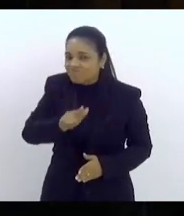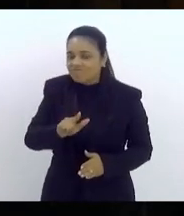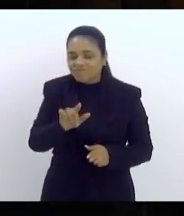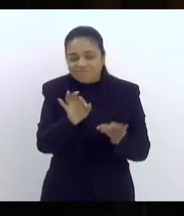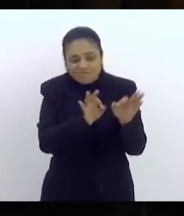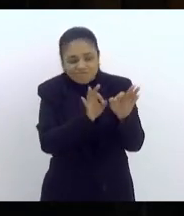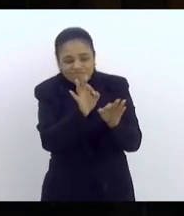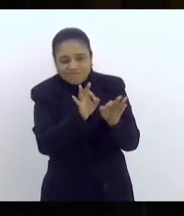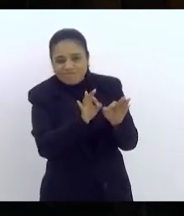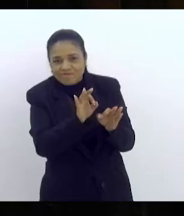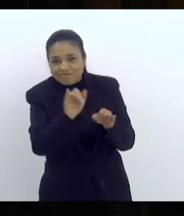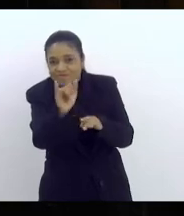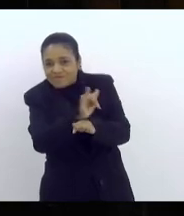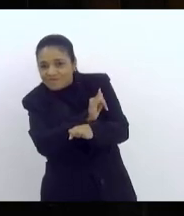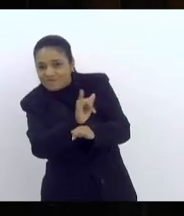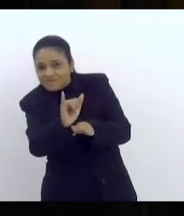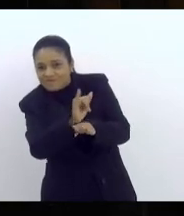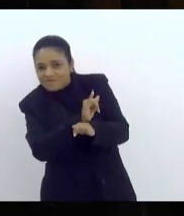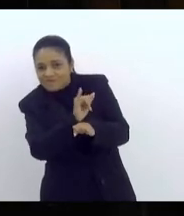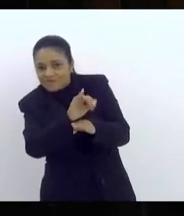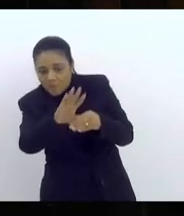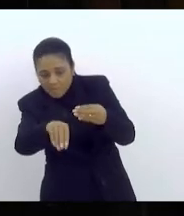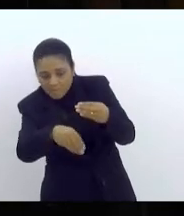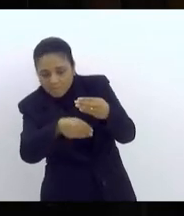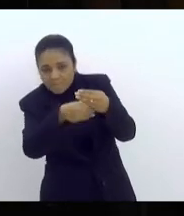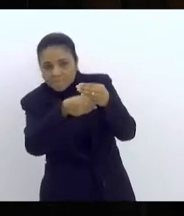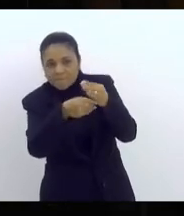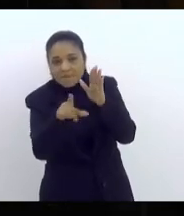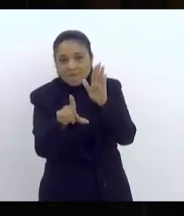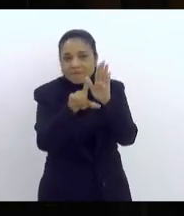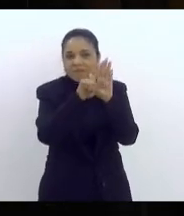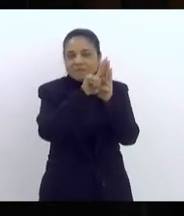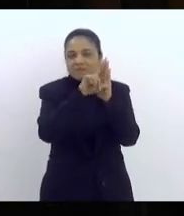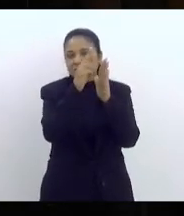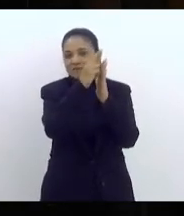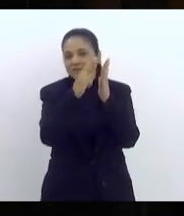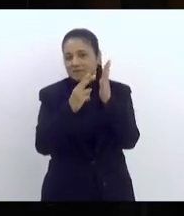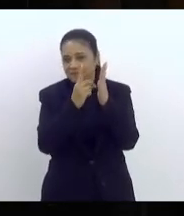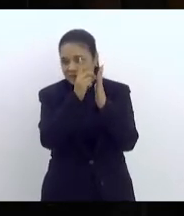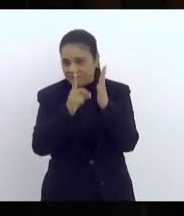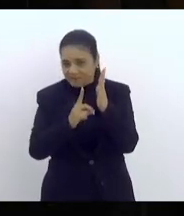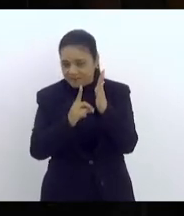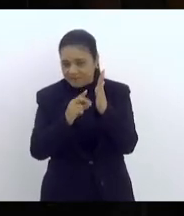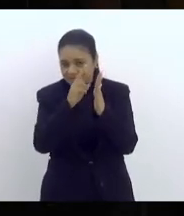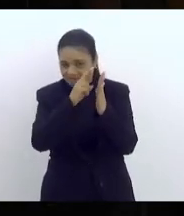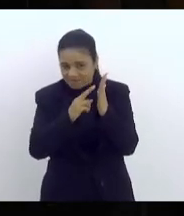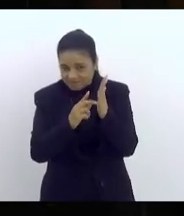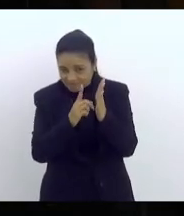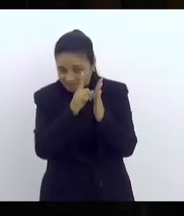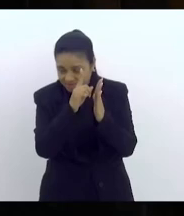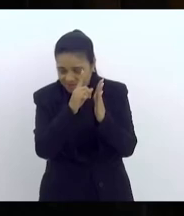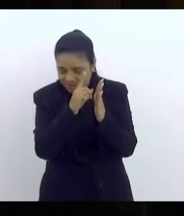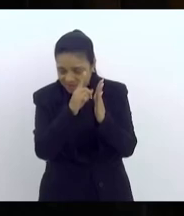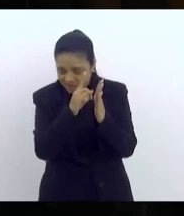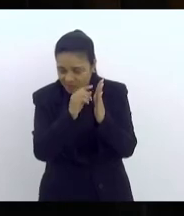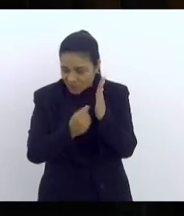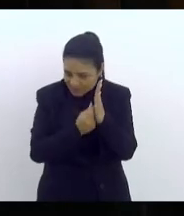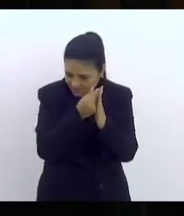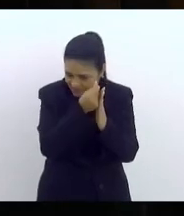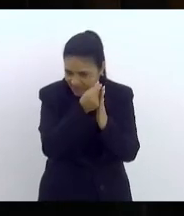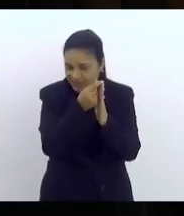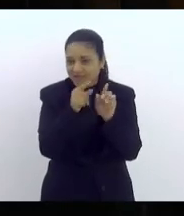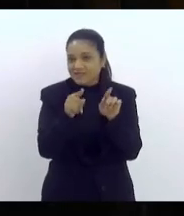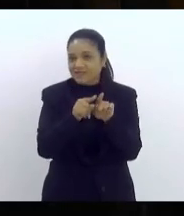estratégico à lei de diretriz instrumentária e aos futuros planos plurianuais ou seja nós estamos